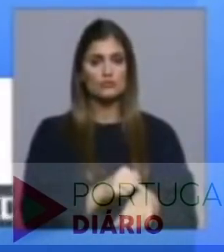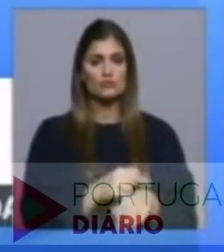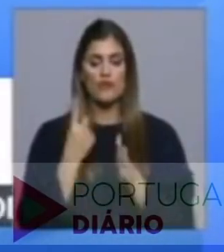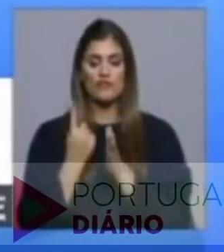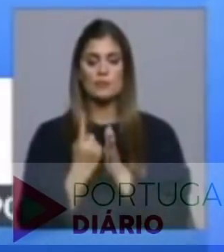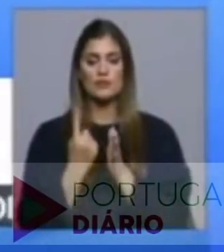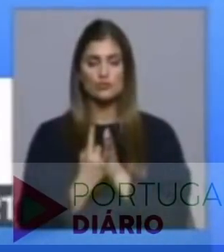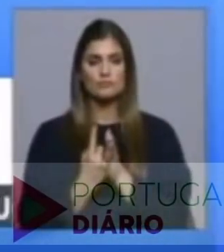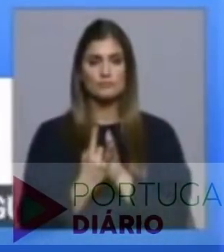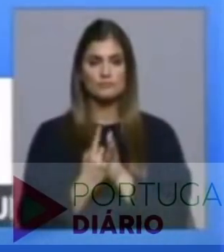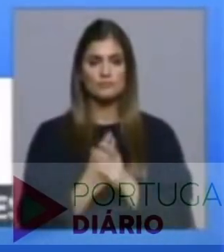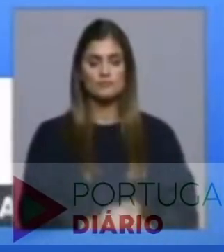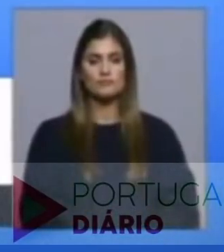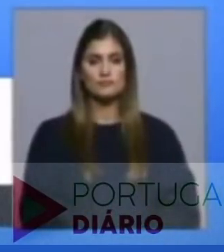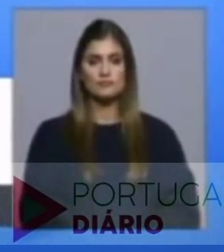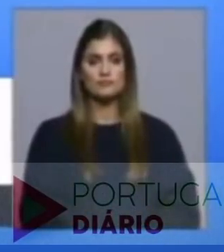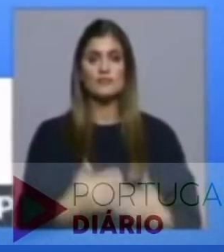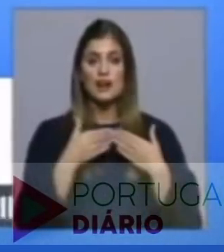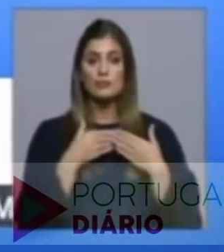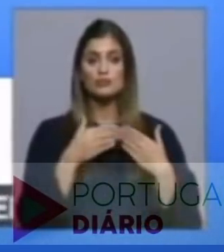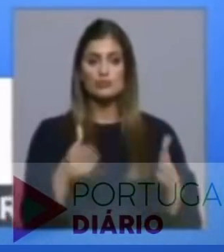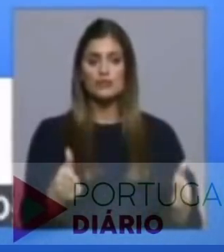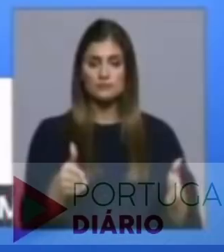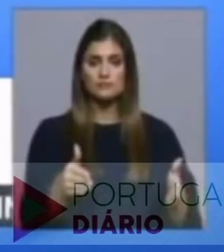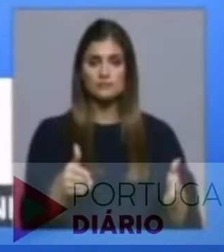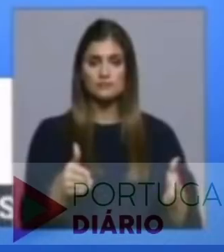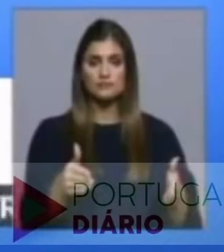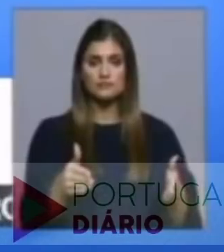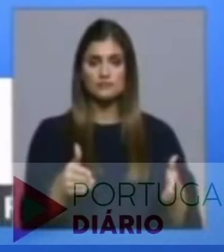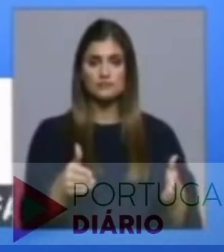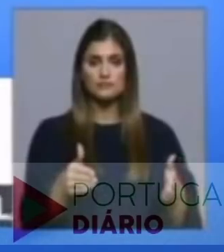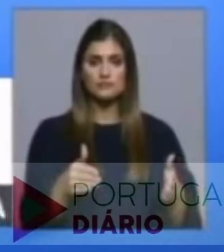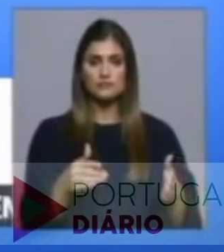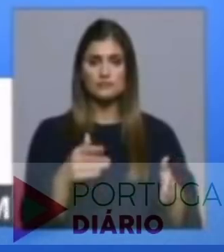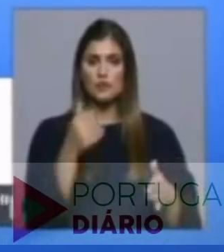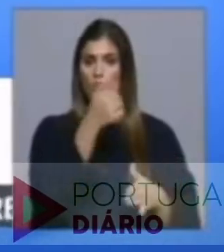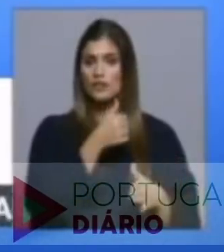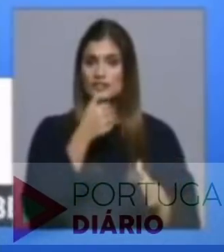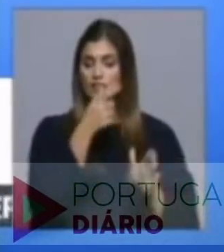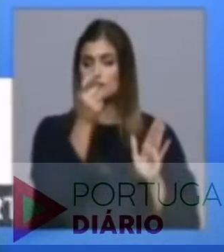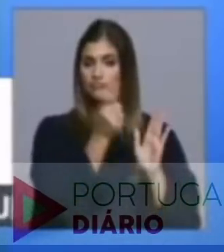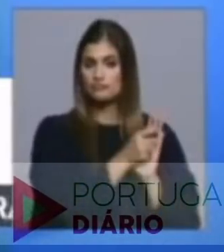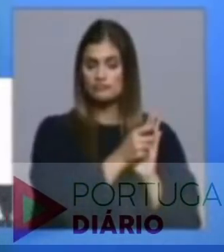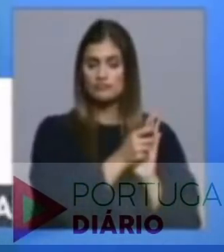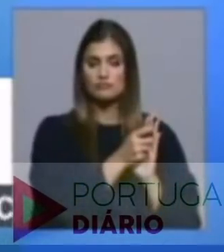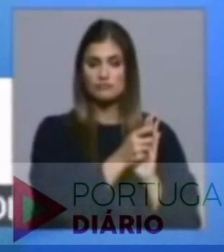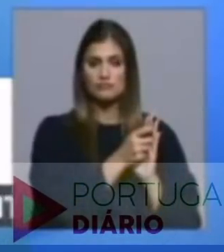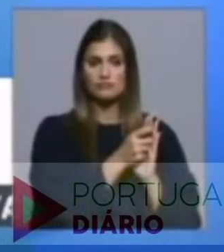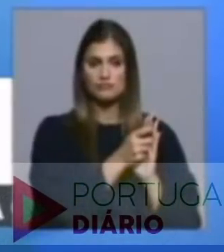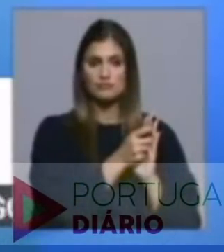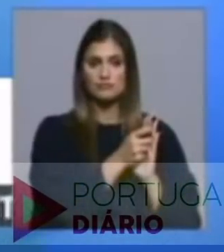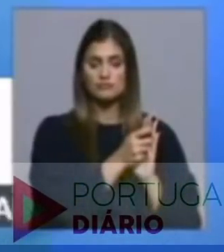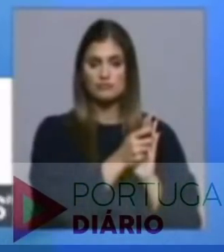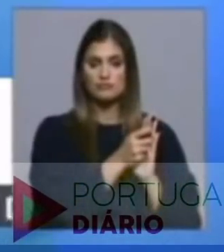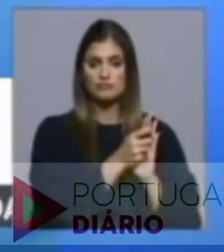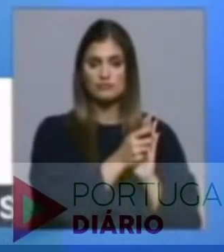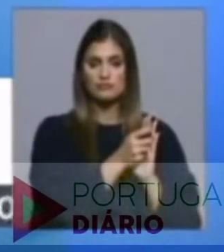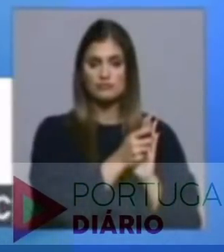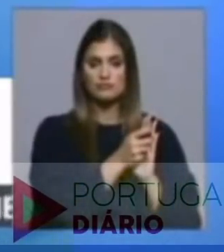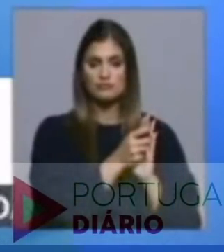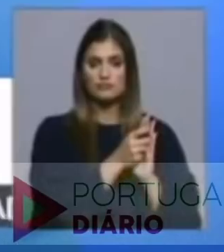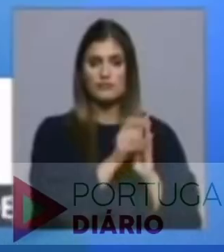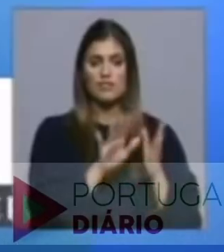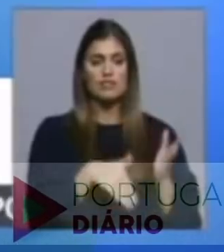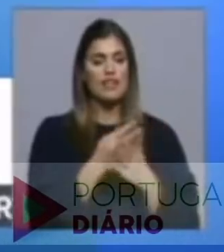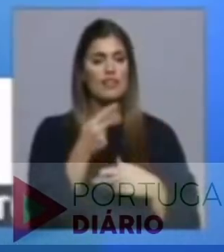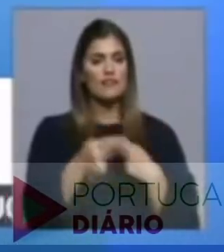confinamento. A abertura terá um calendário que resulta da